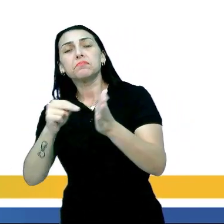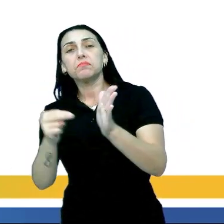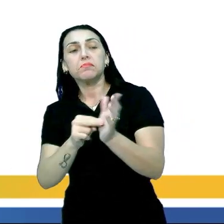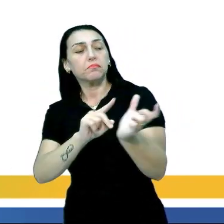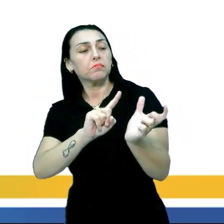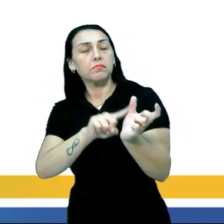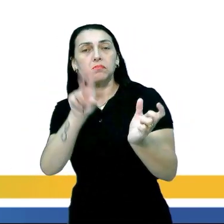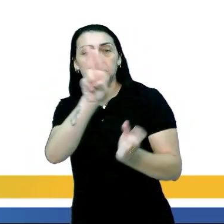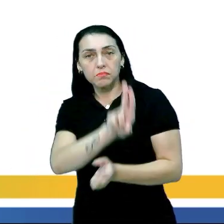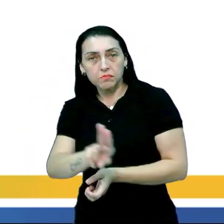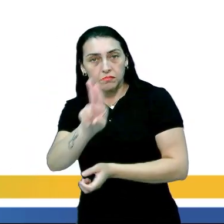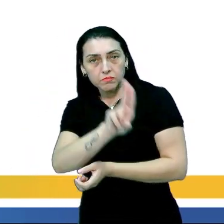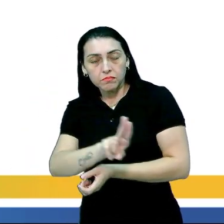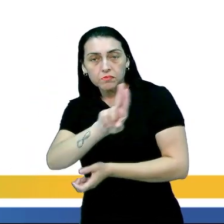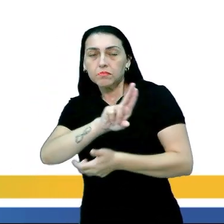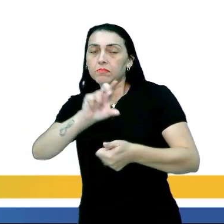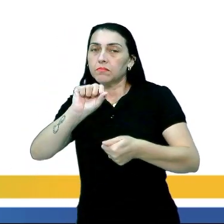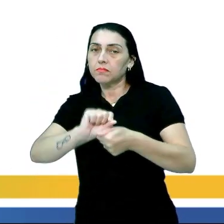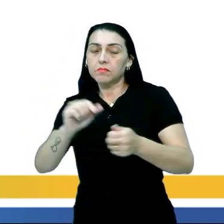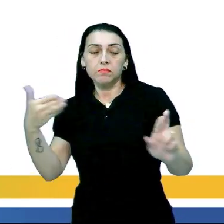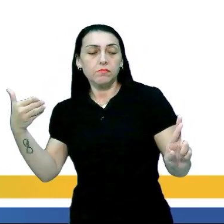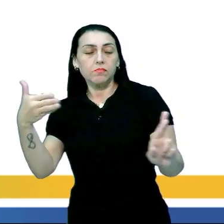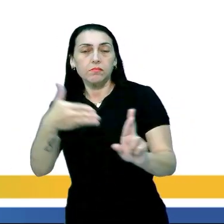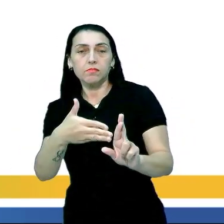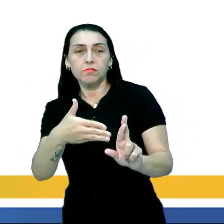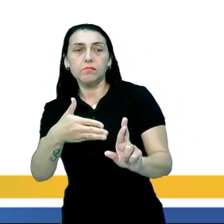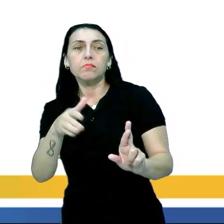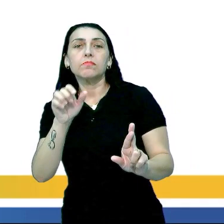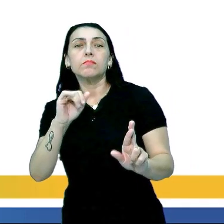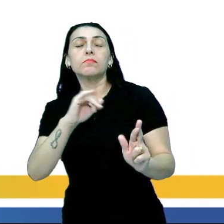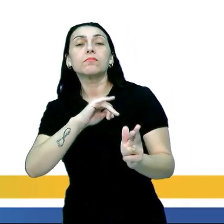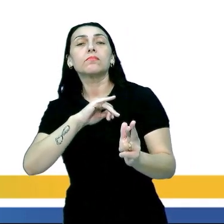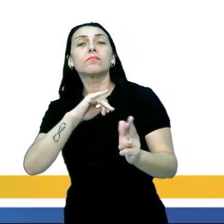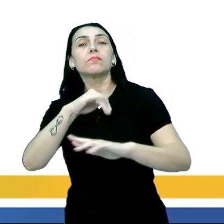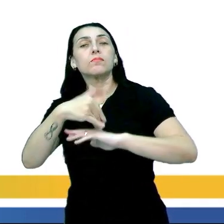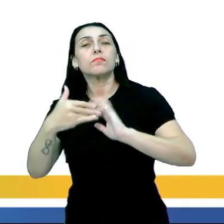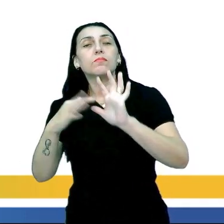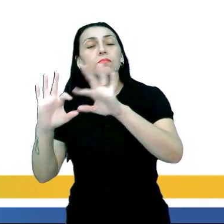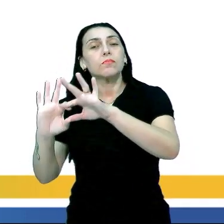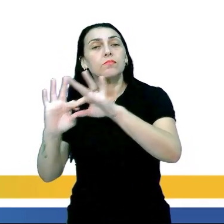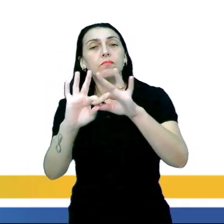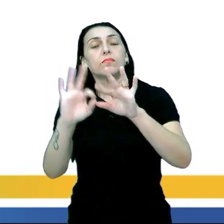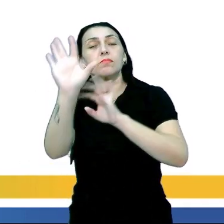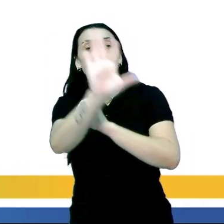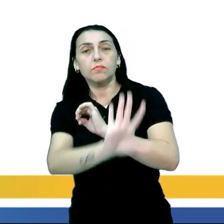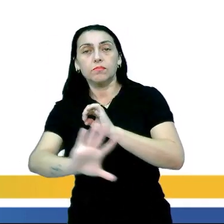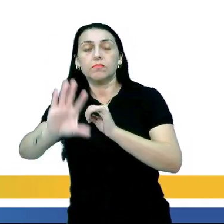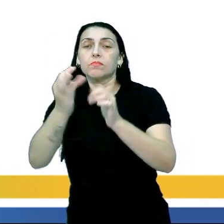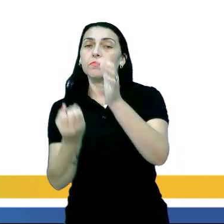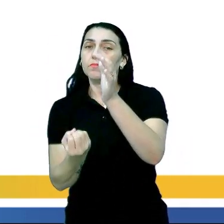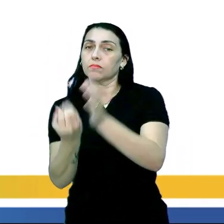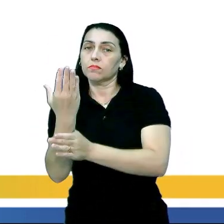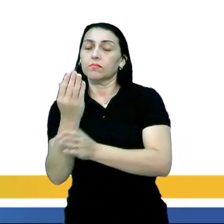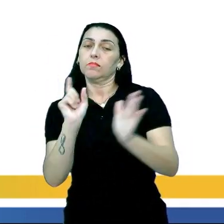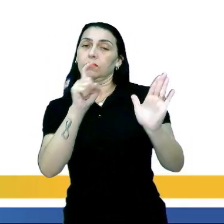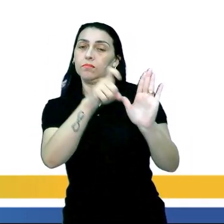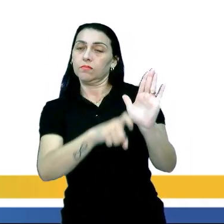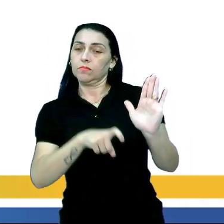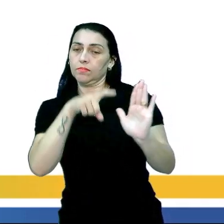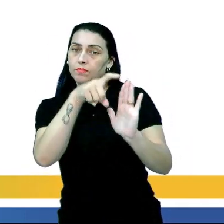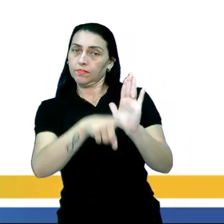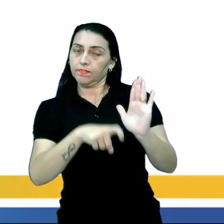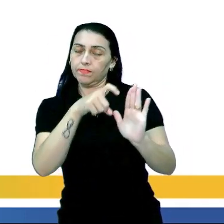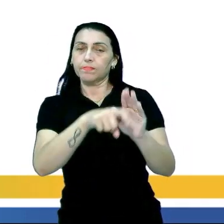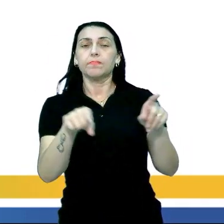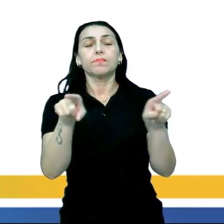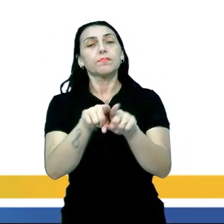termo utilizado para fazer referência a todo esse contexto socioespacial da produção agropecuária,